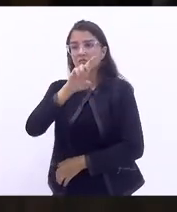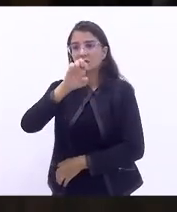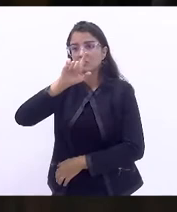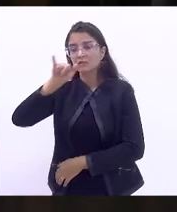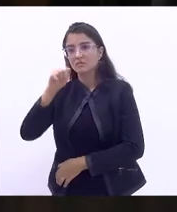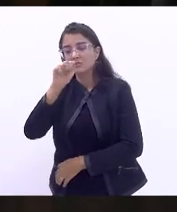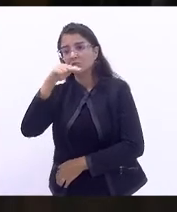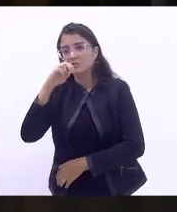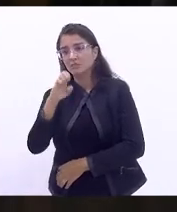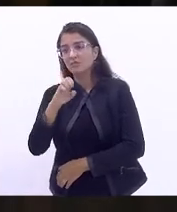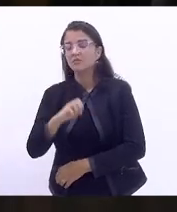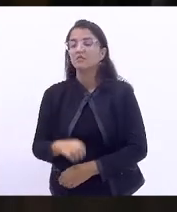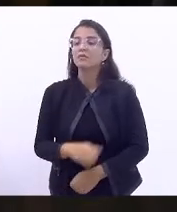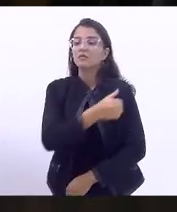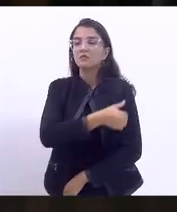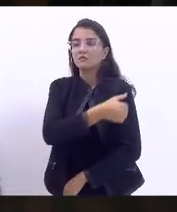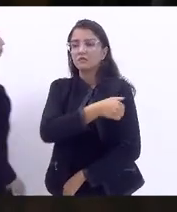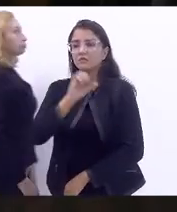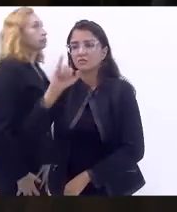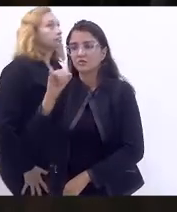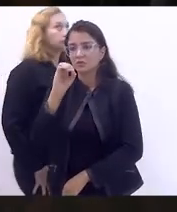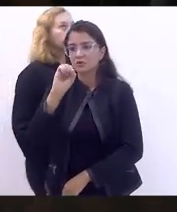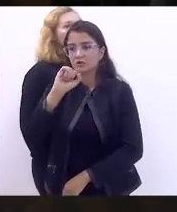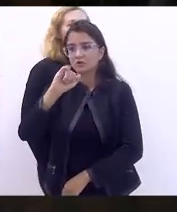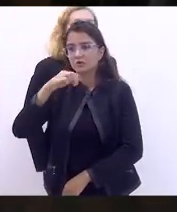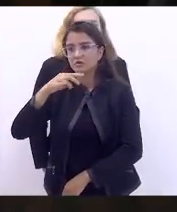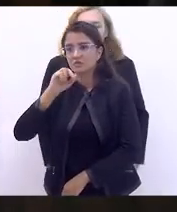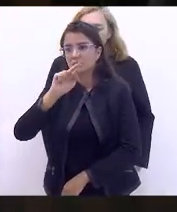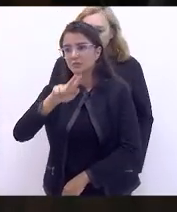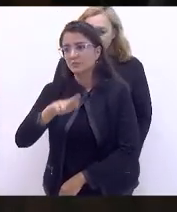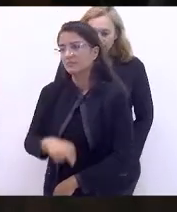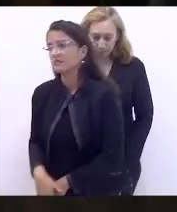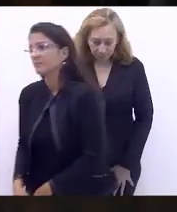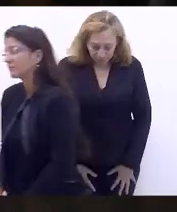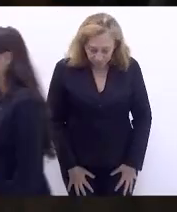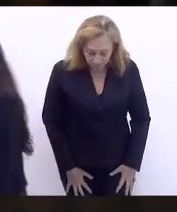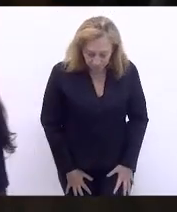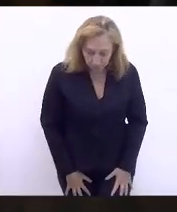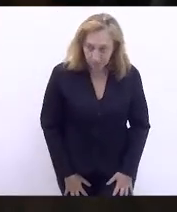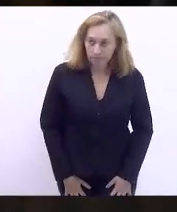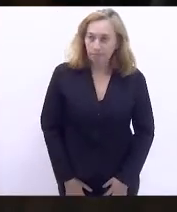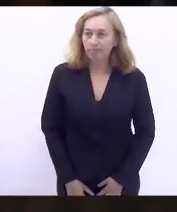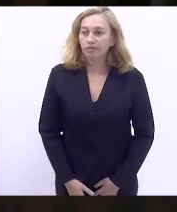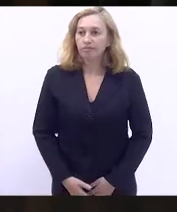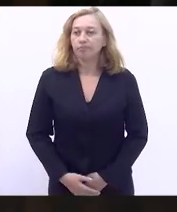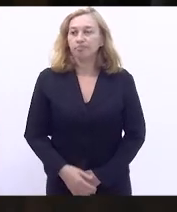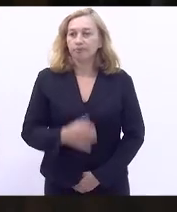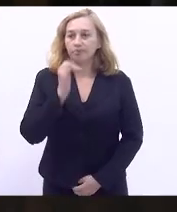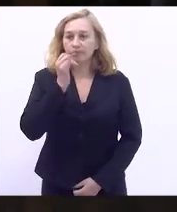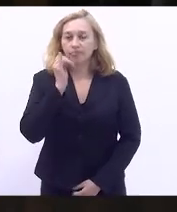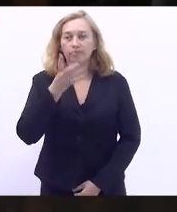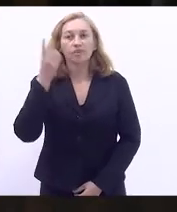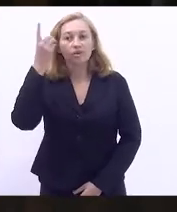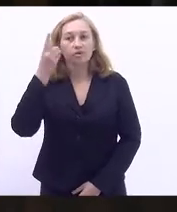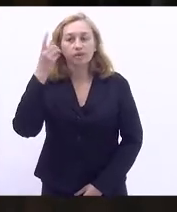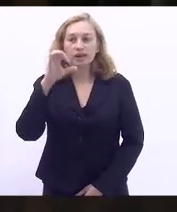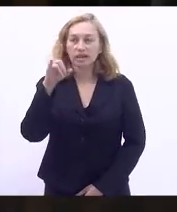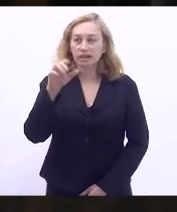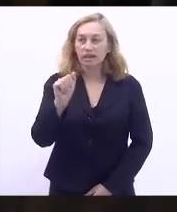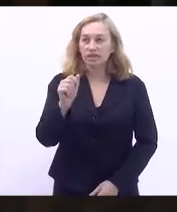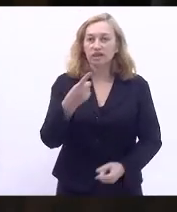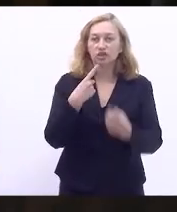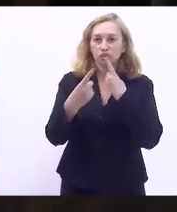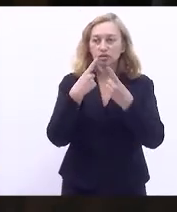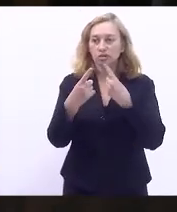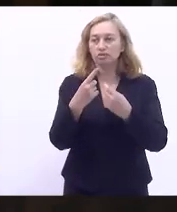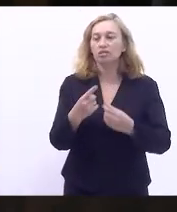ilustríssima enfermeira Josimar da Silva Clemente, presidente da Comissão de Normas Internas e Proposições Externas, favorável, relator, deputado Márcio Canella. Em